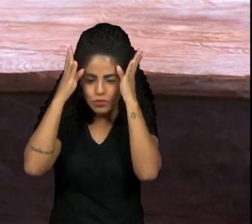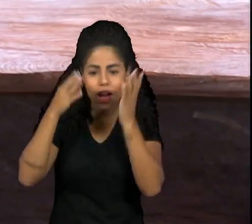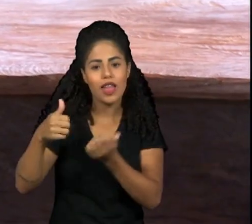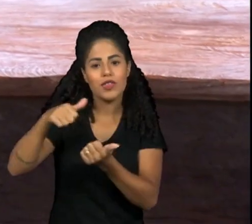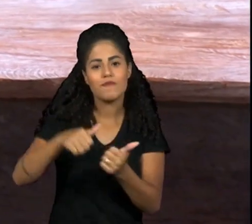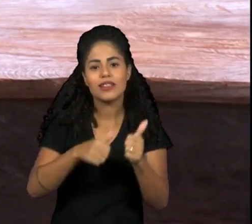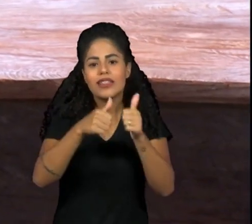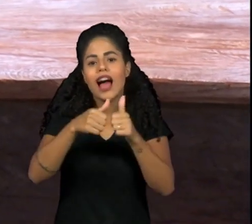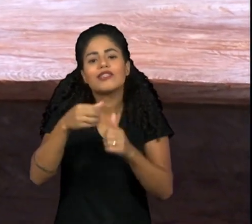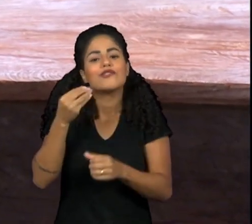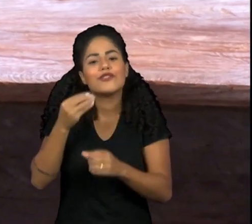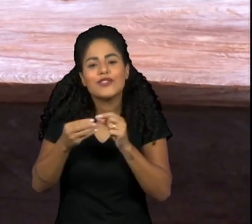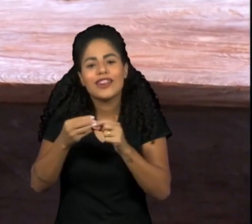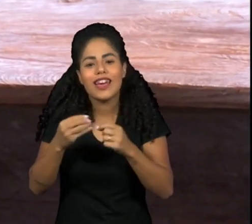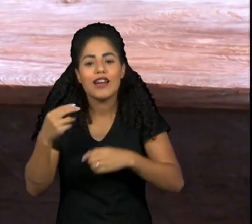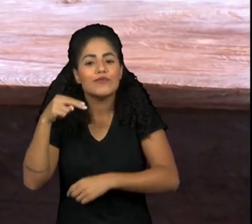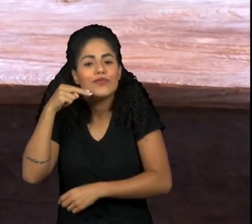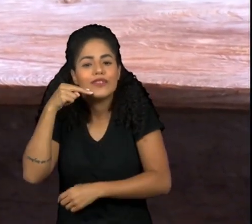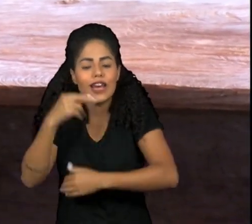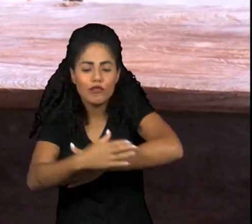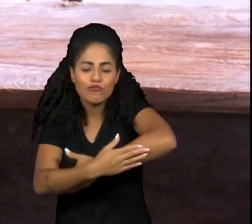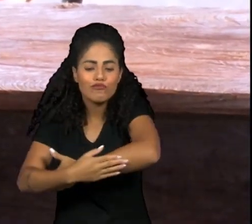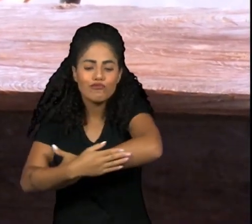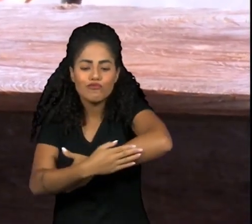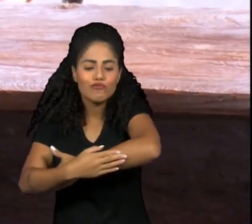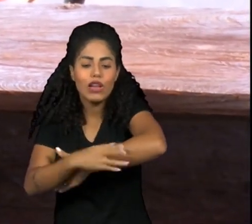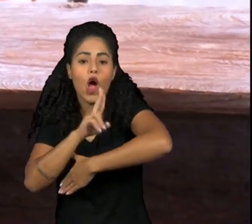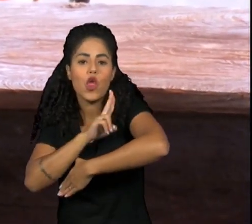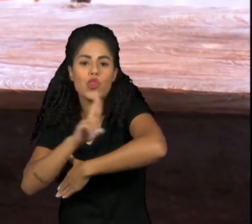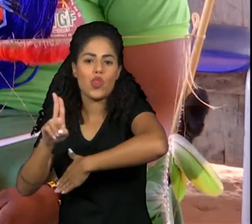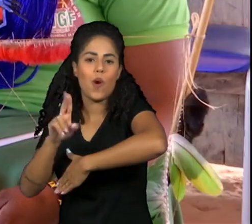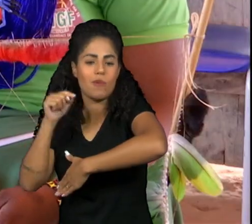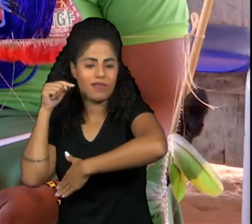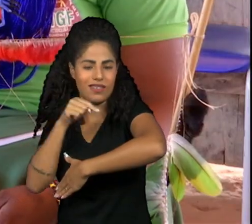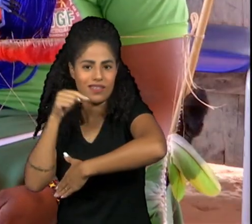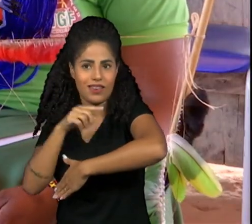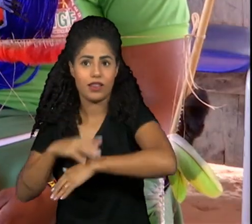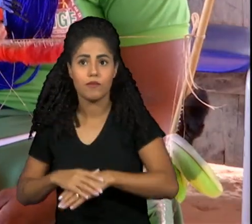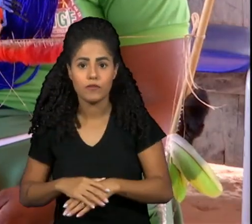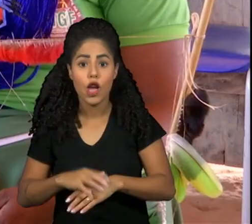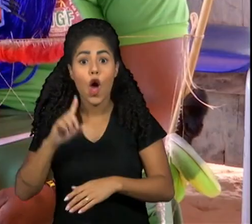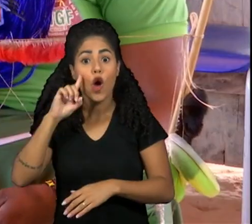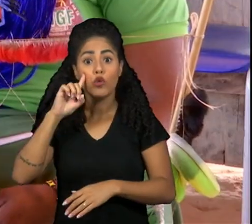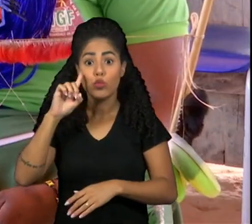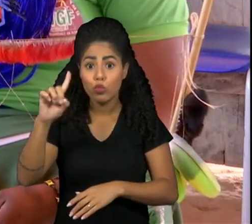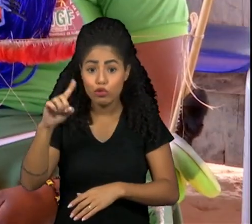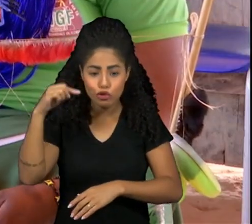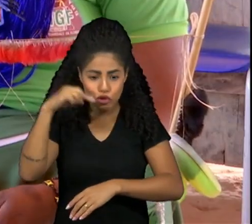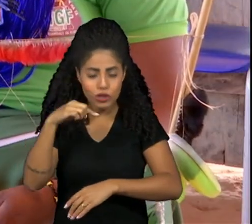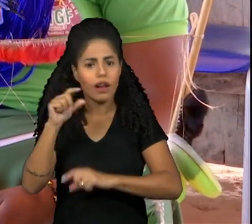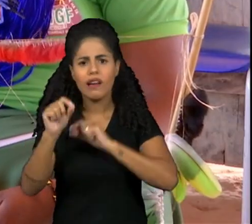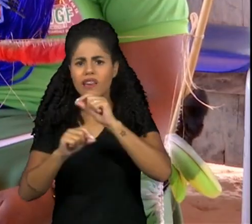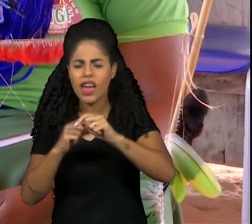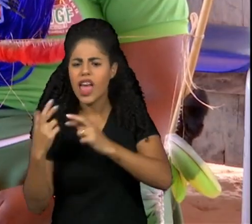novo. Só aí o bebê ganhará um nome. No dia do batizado, os padrinhos vão